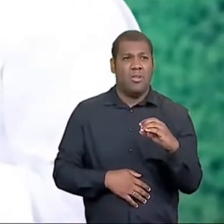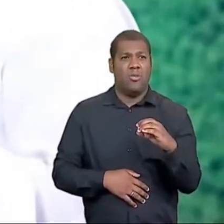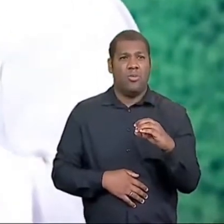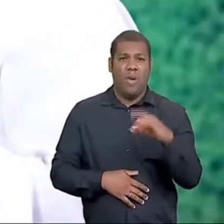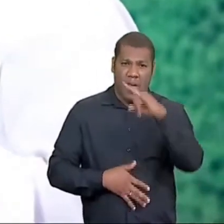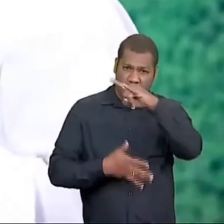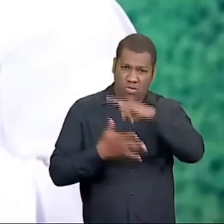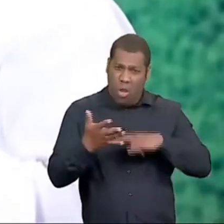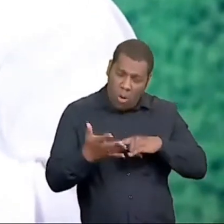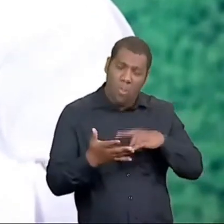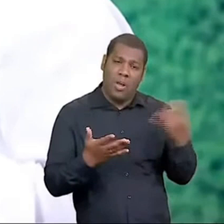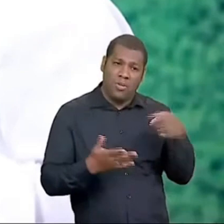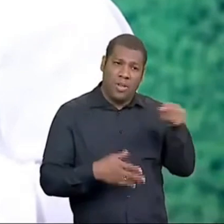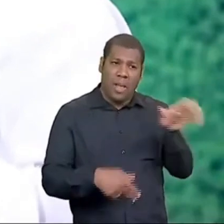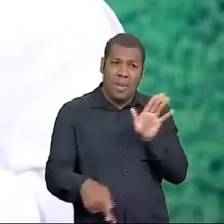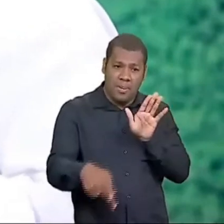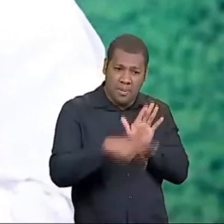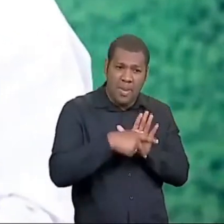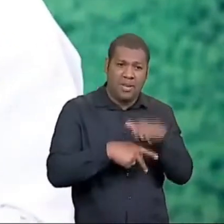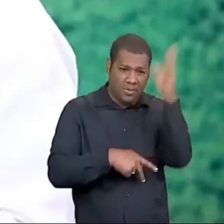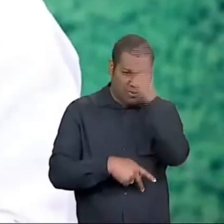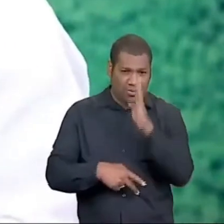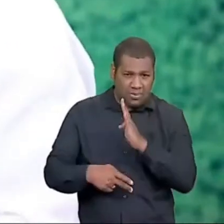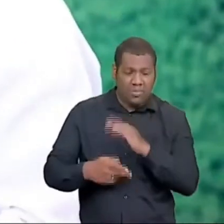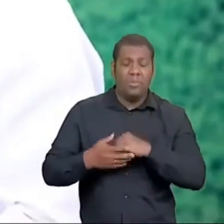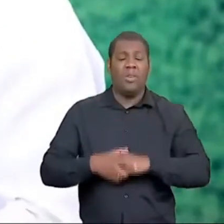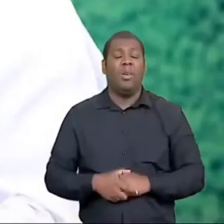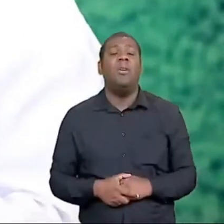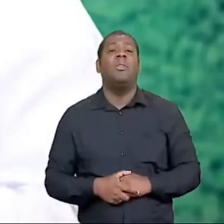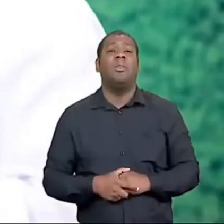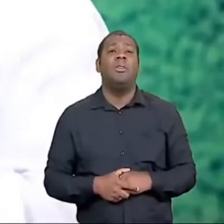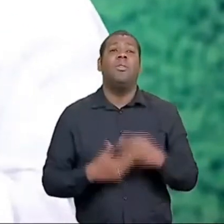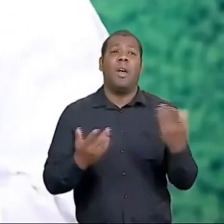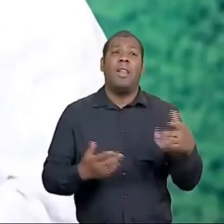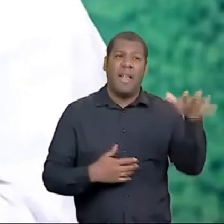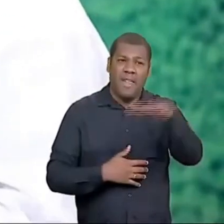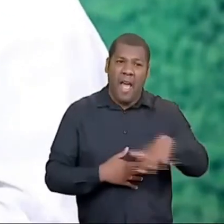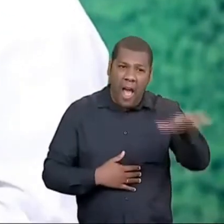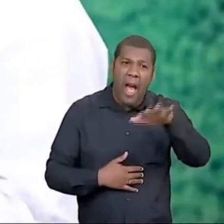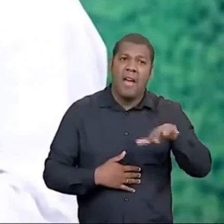um passeio no Rio Tapajós. Foi uma coisa fantástica, eu